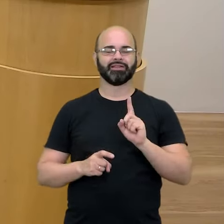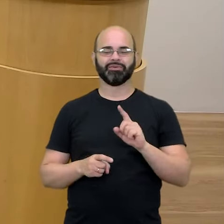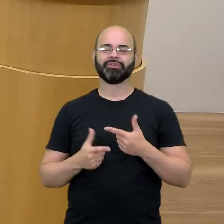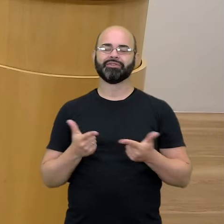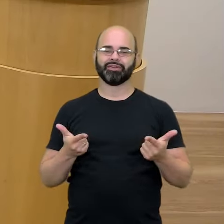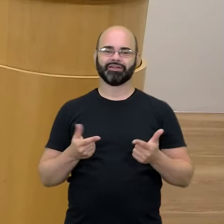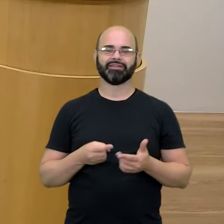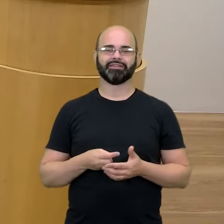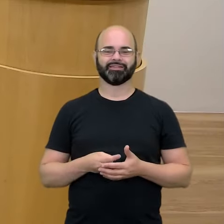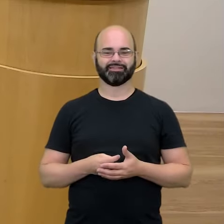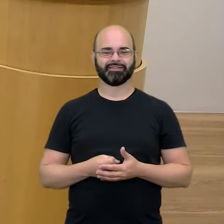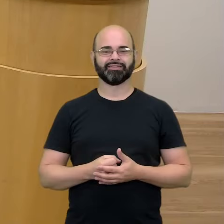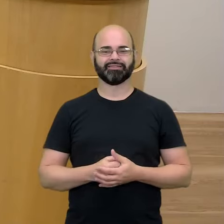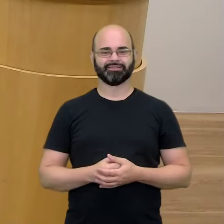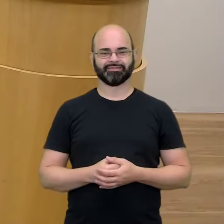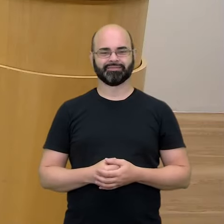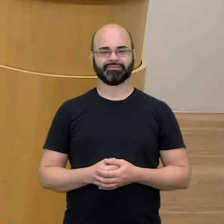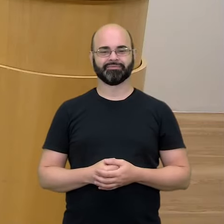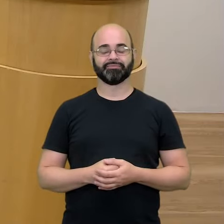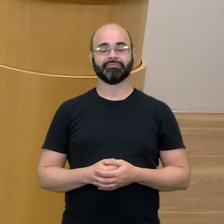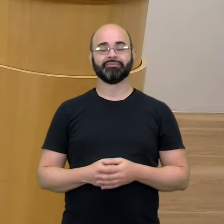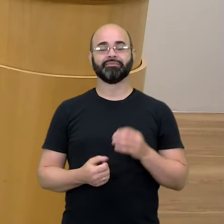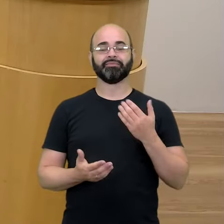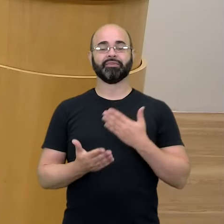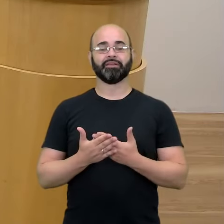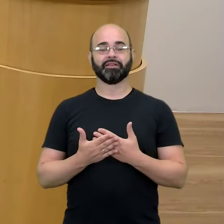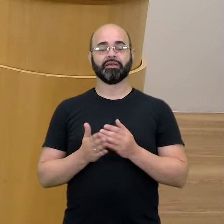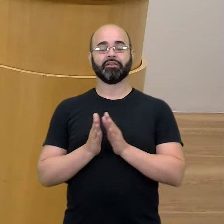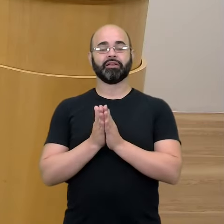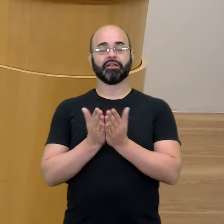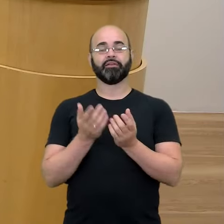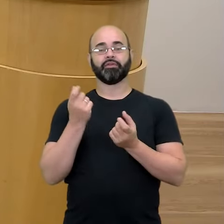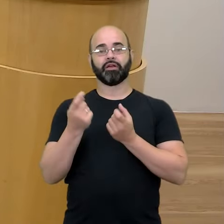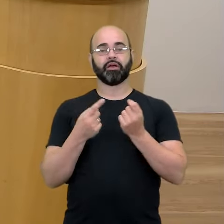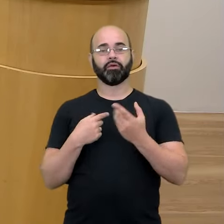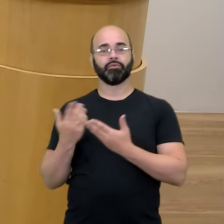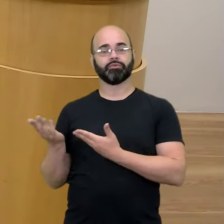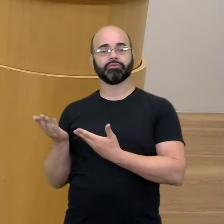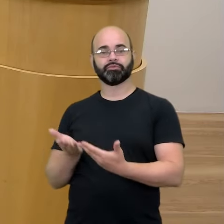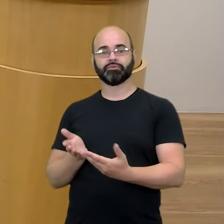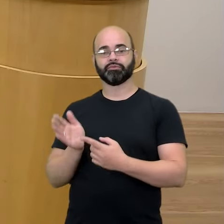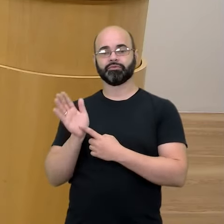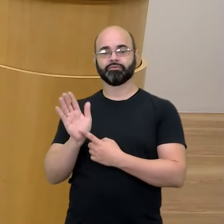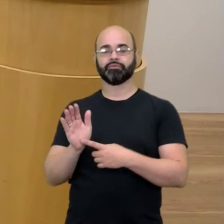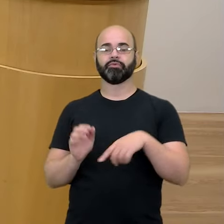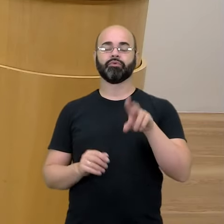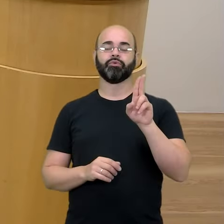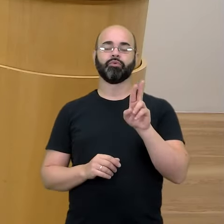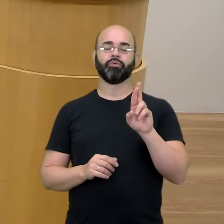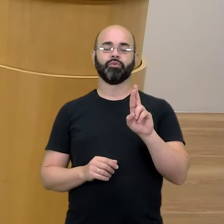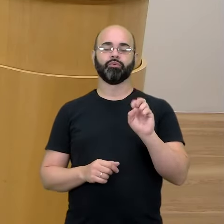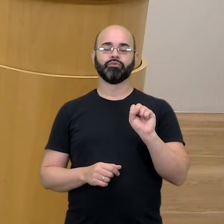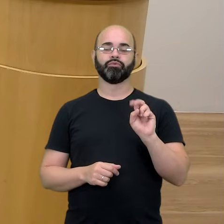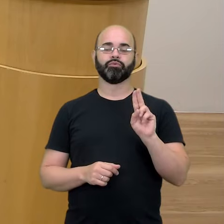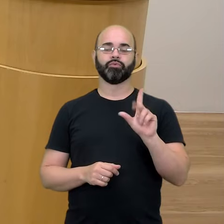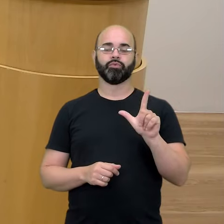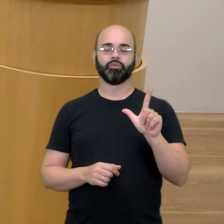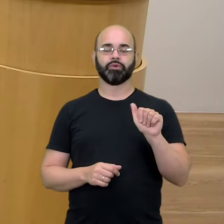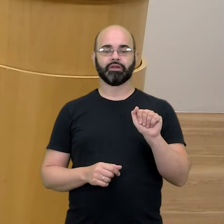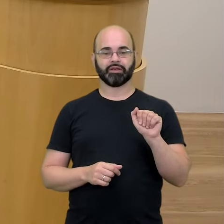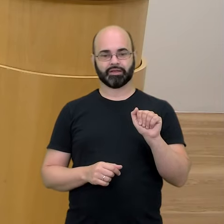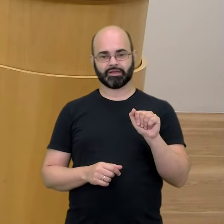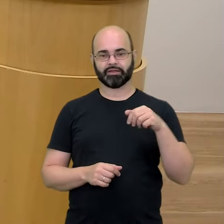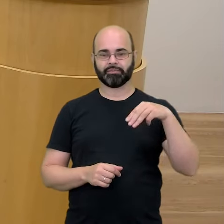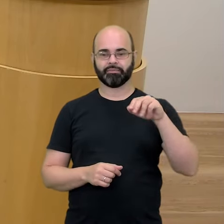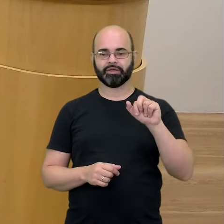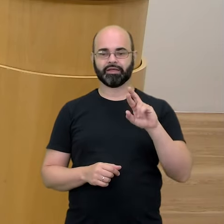Diga-me, com todo vamos lá, cuidado. deixa eu colocar Eu trouxe pra cá. alguns exemplos de alguns livros. Por exemplo, eu trouxe o Úrsula, da Maria Firmina dos